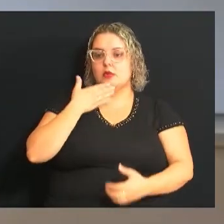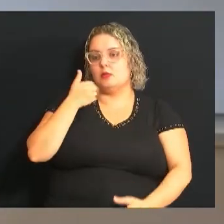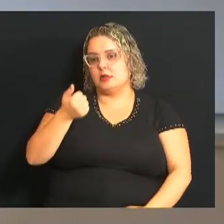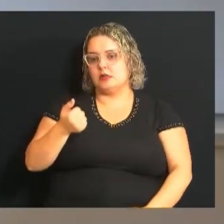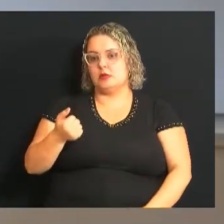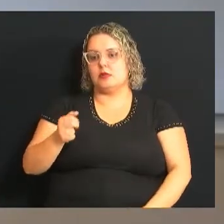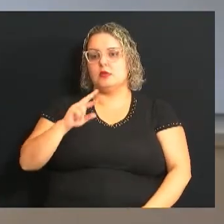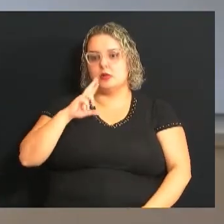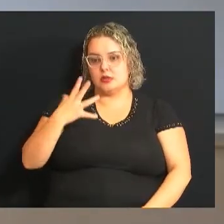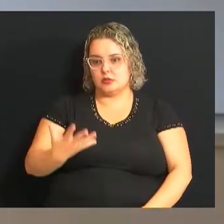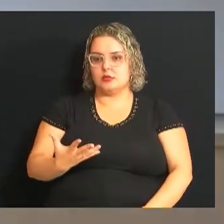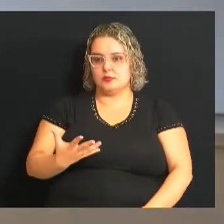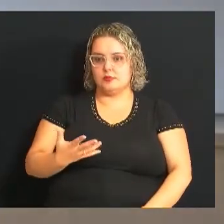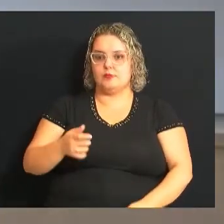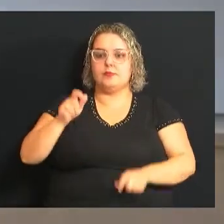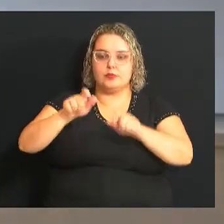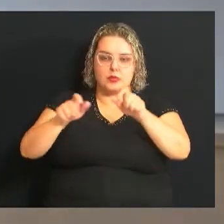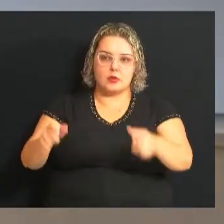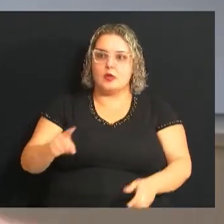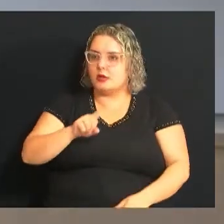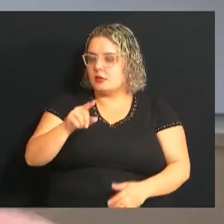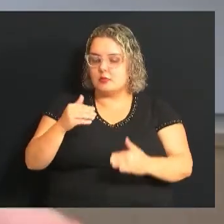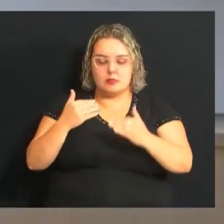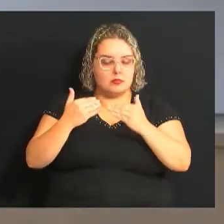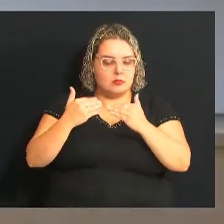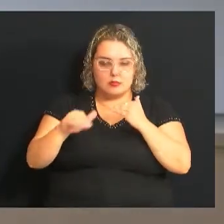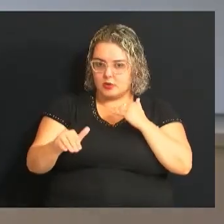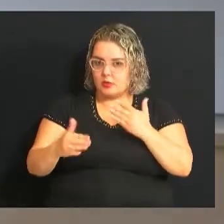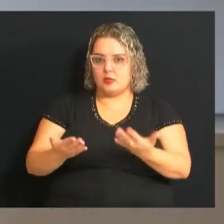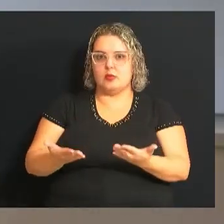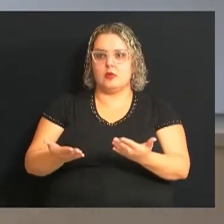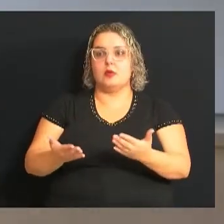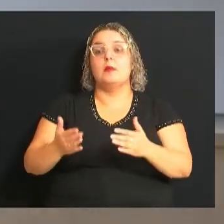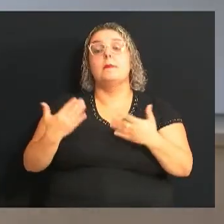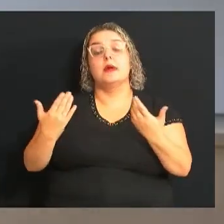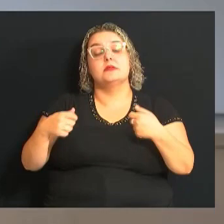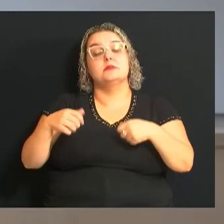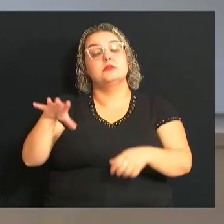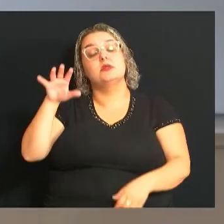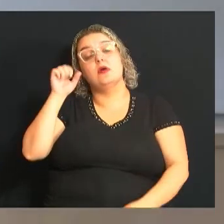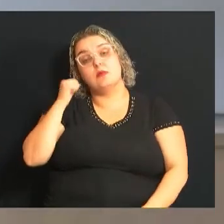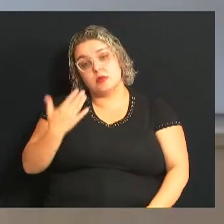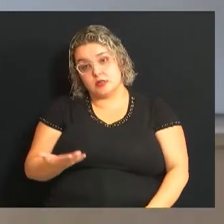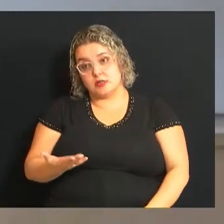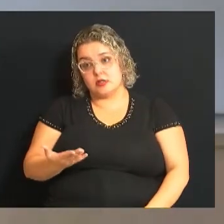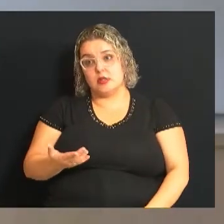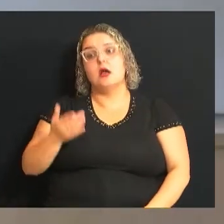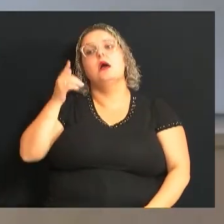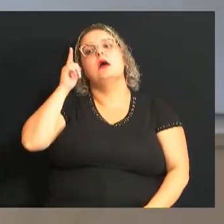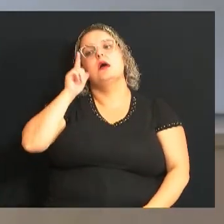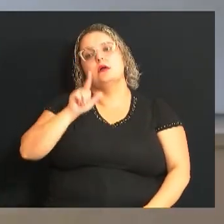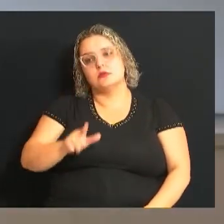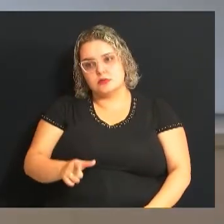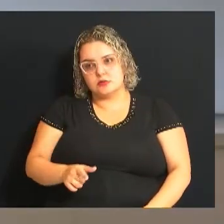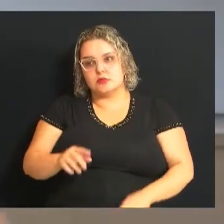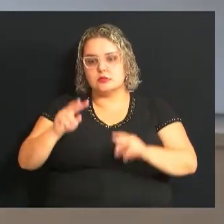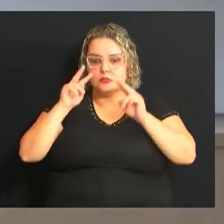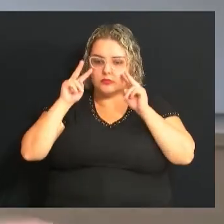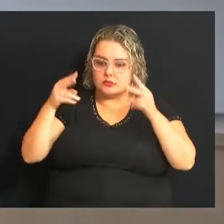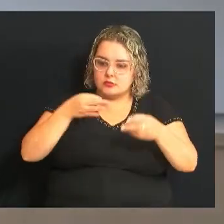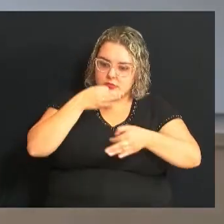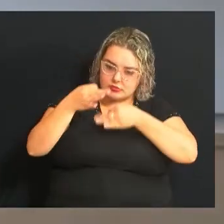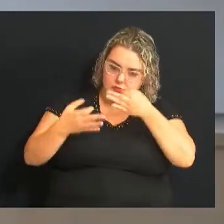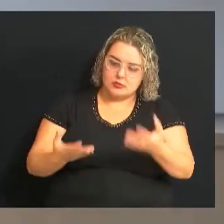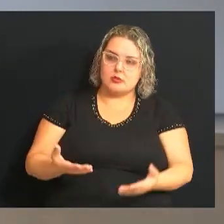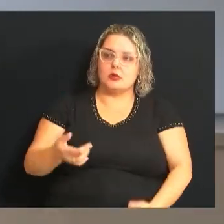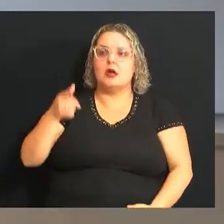Eu digo, as pessoas não precisam concordar, mas elas precisam se ouvir. A partir da escuta, você considera o ponto de vista do outro e você consegue criar